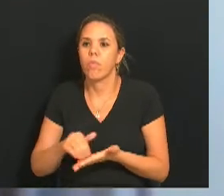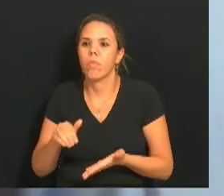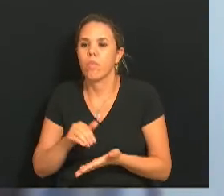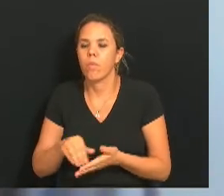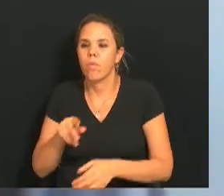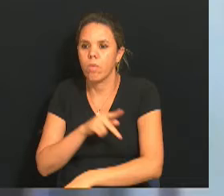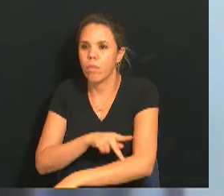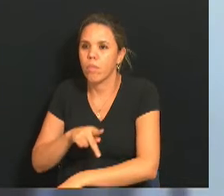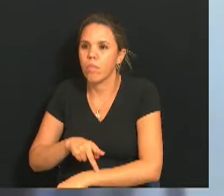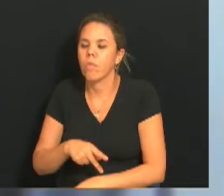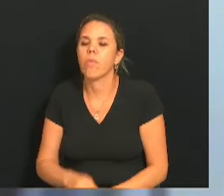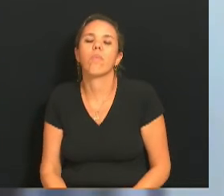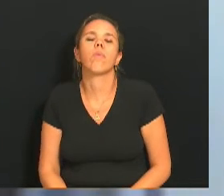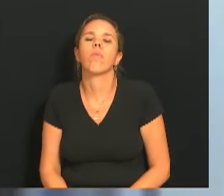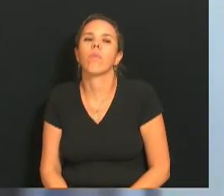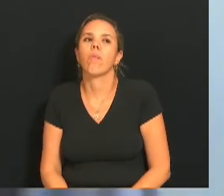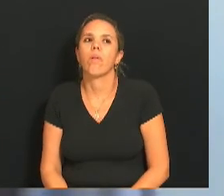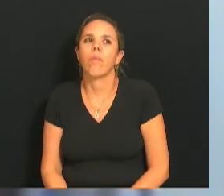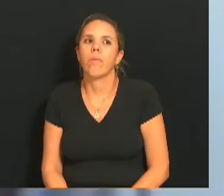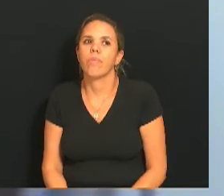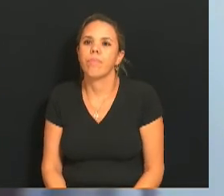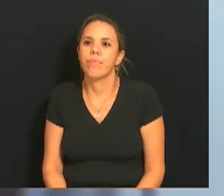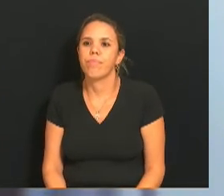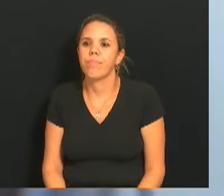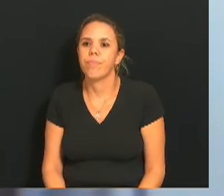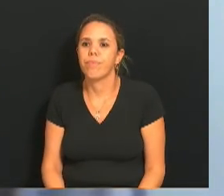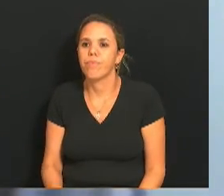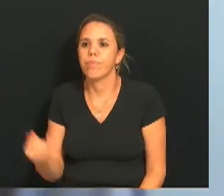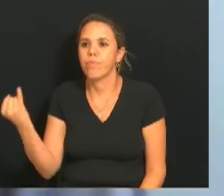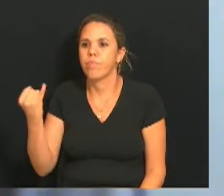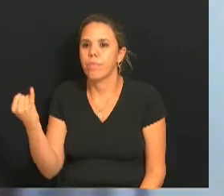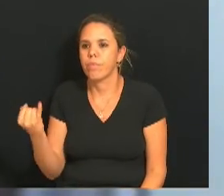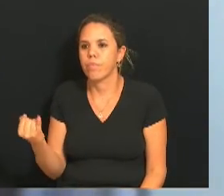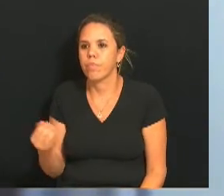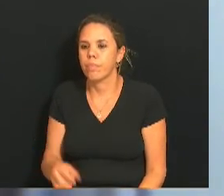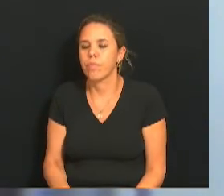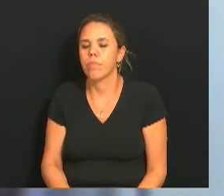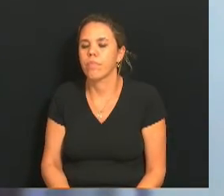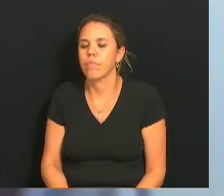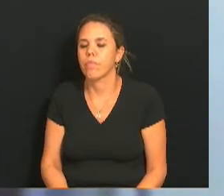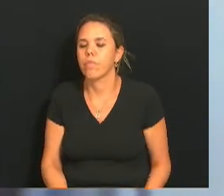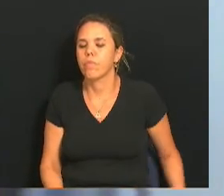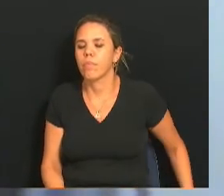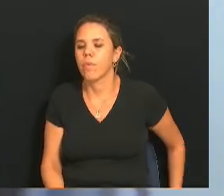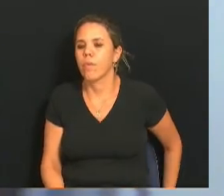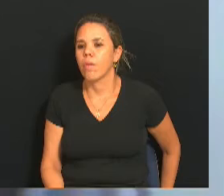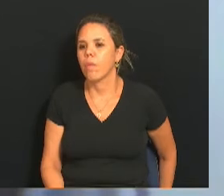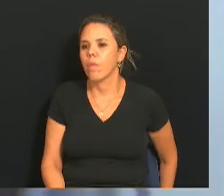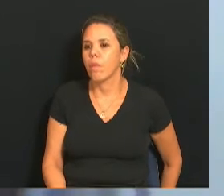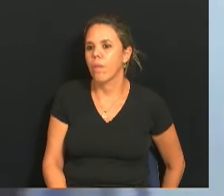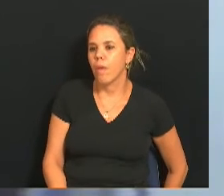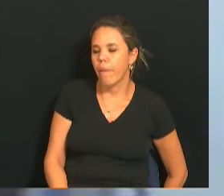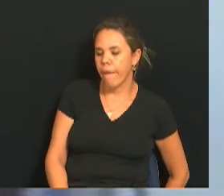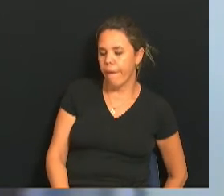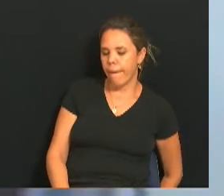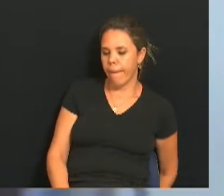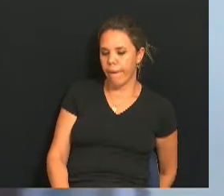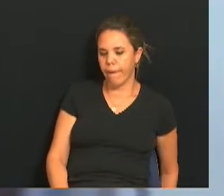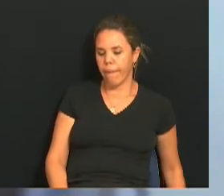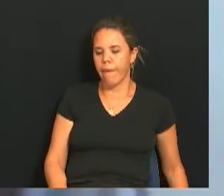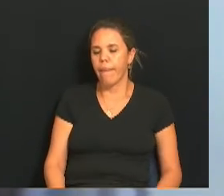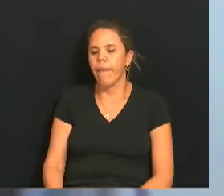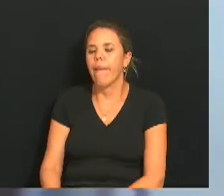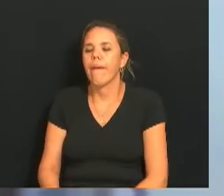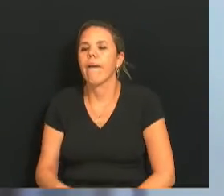pedagógico, né? Então, é importante que isso fique claro. Então, primeiro, eu vou quase que completar